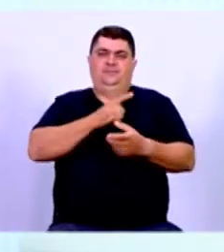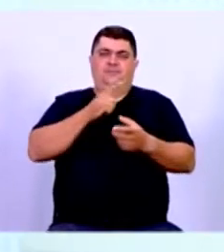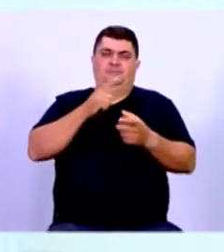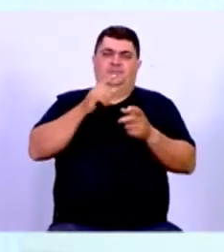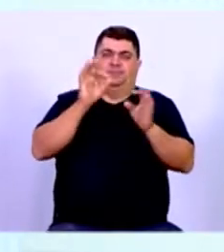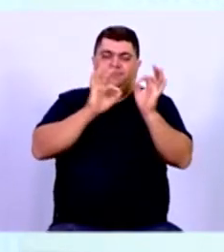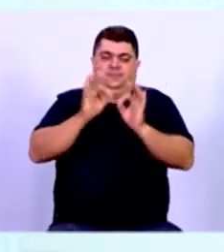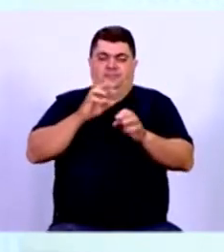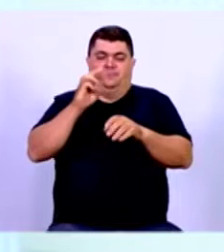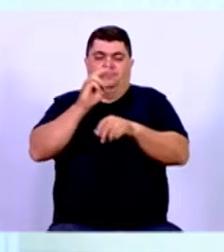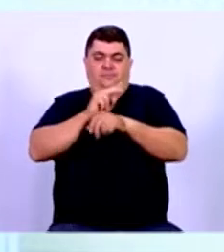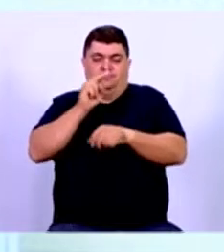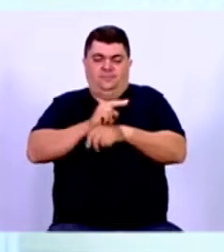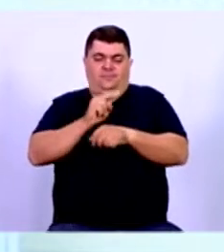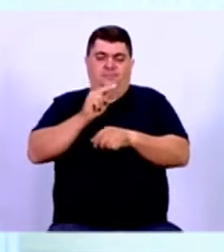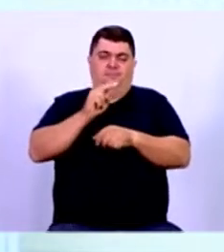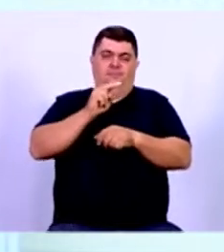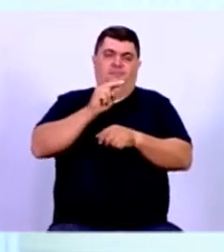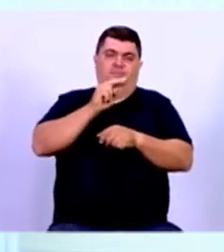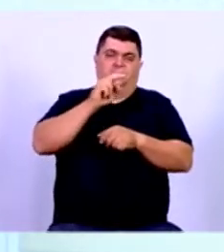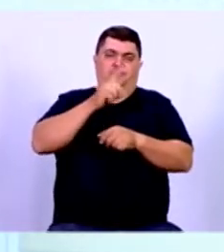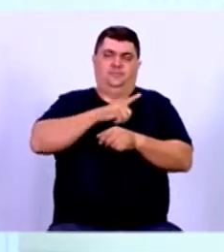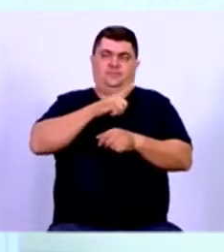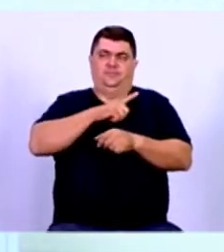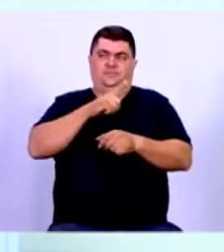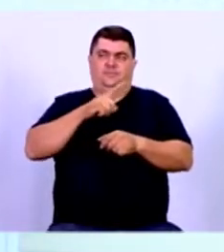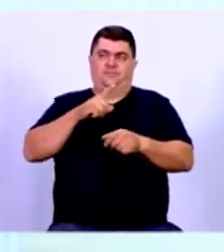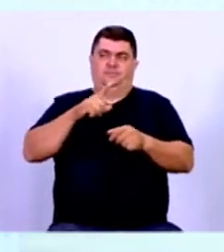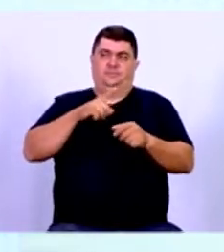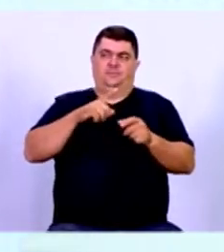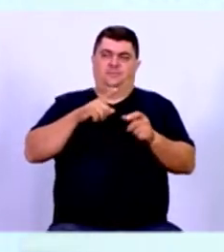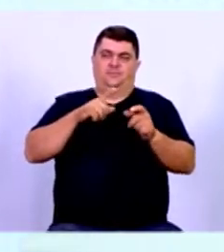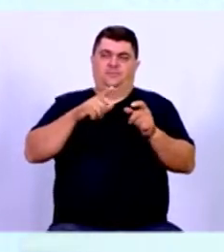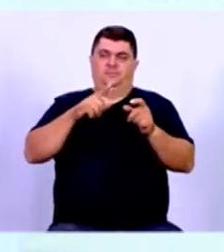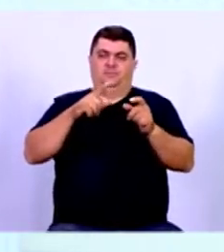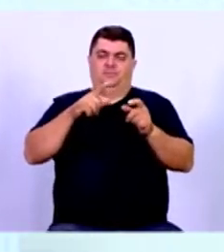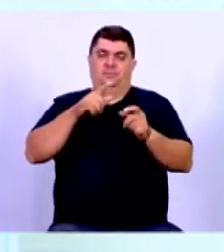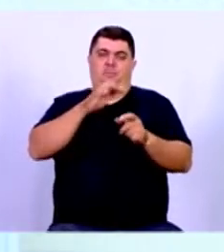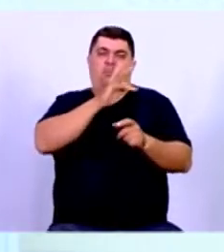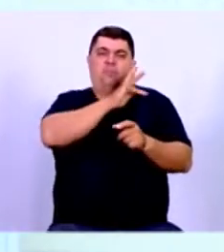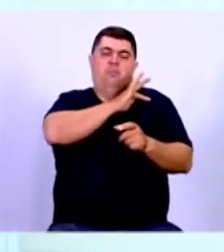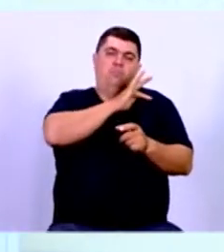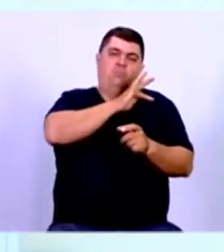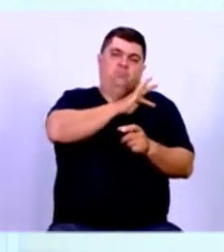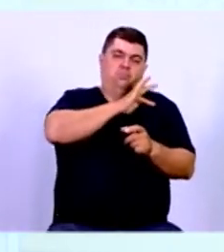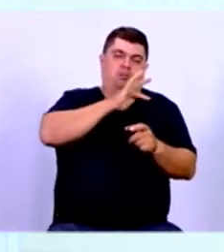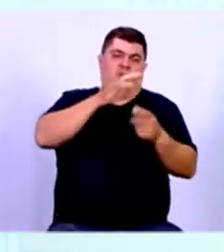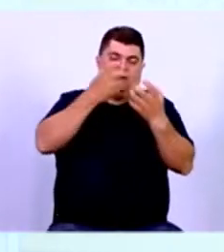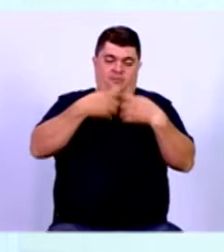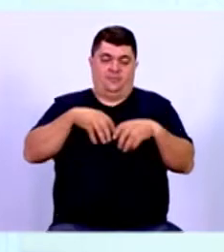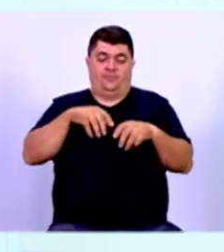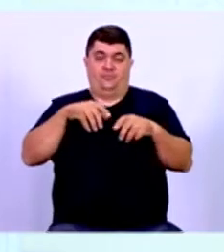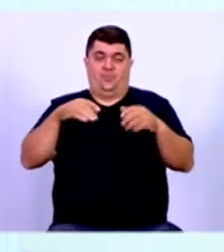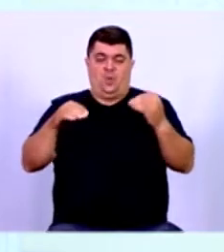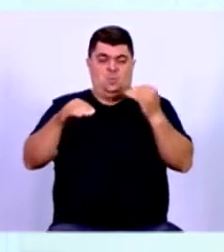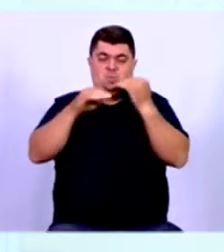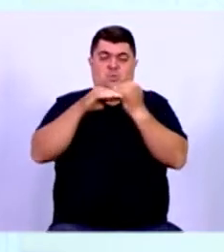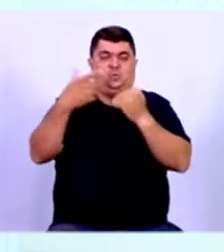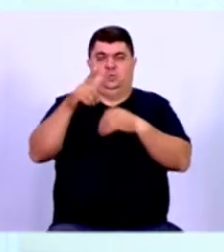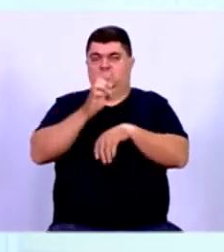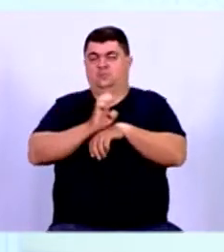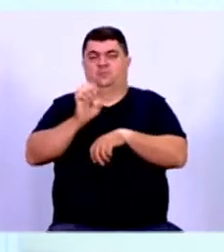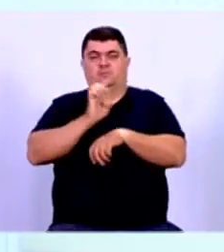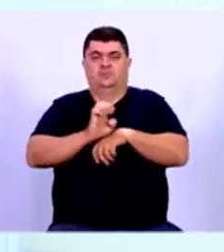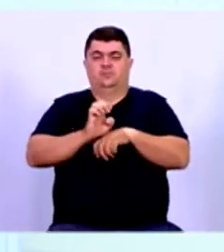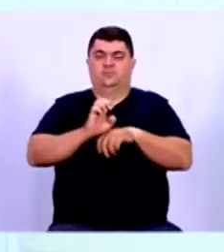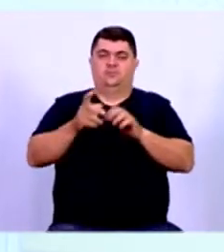As monitorias e esses outros procedimentos da academia ainda não são equiparados ao estágio